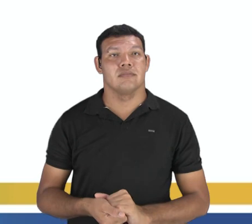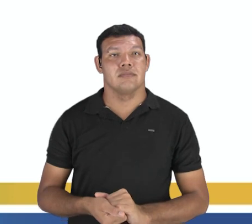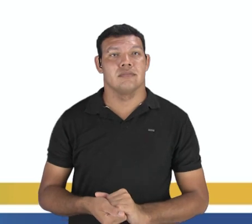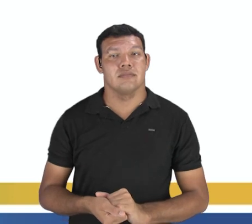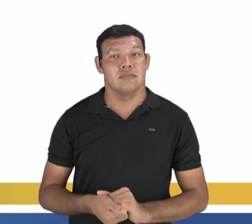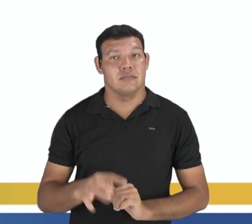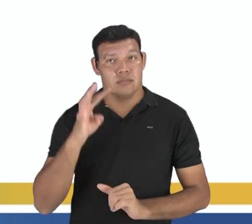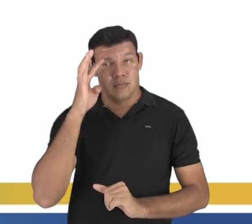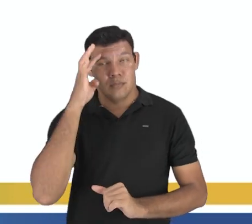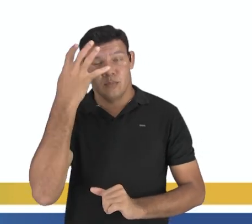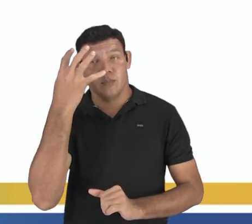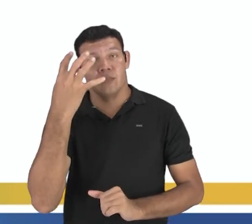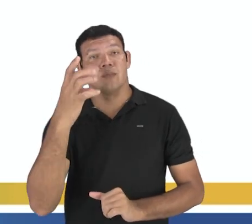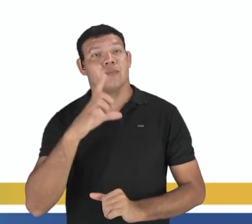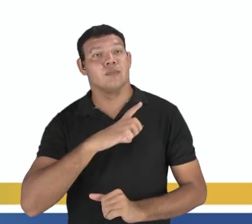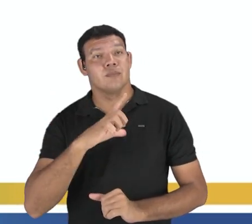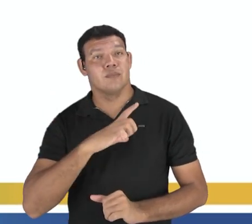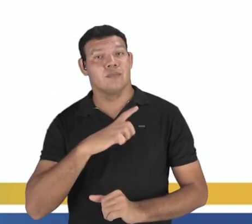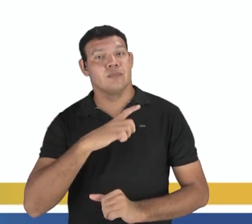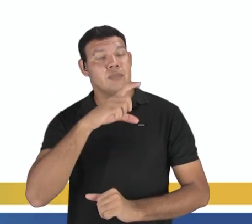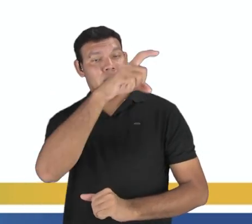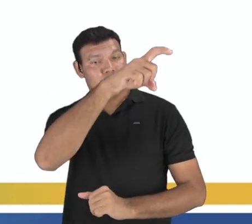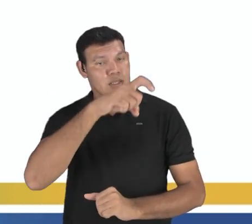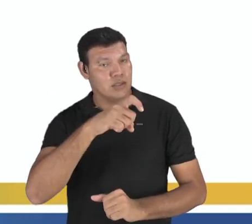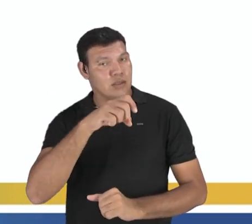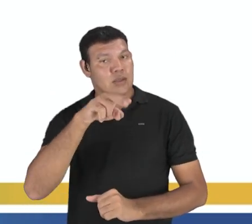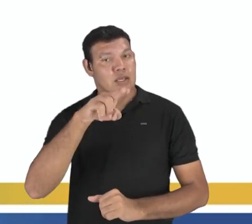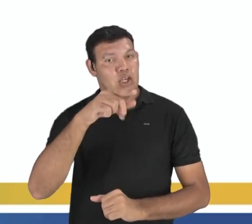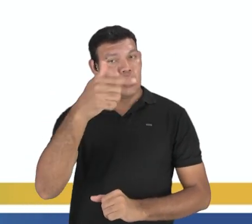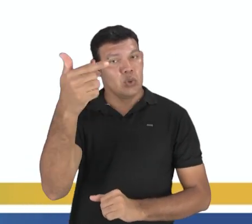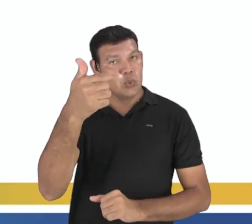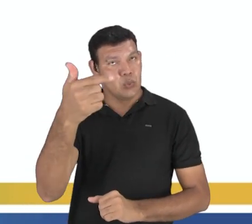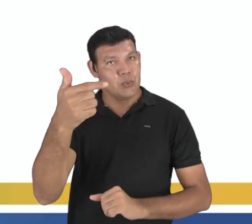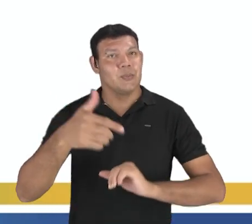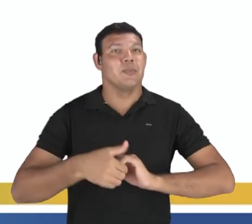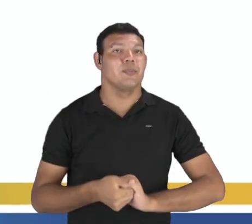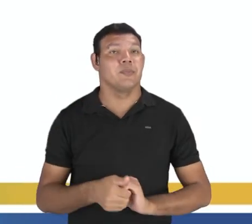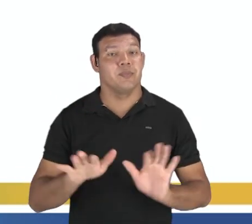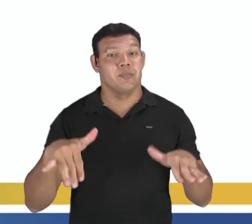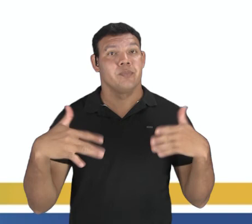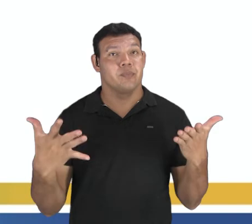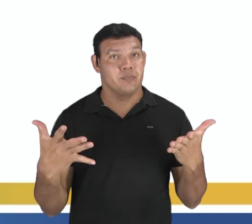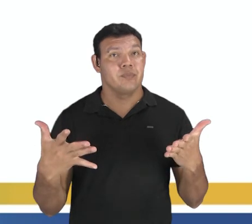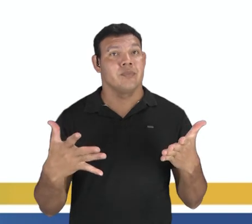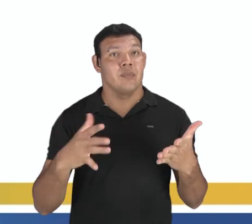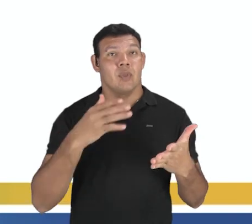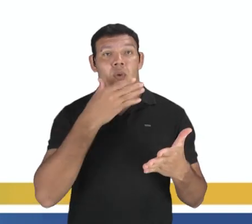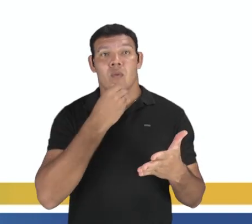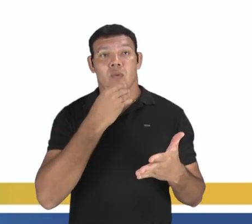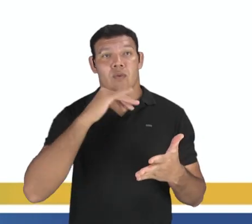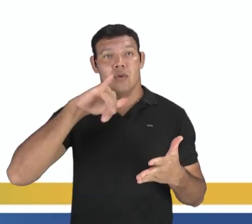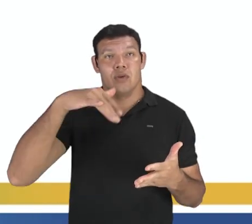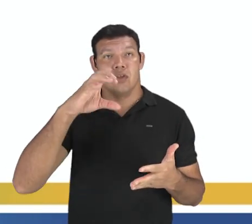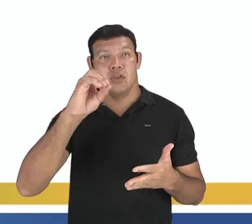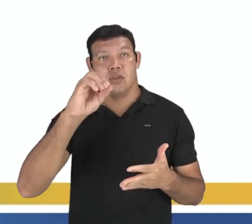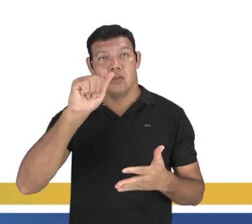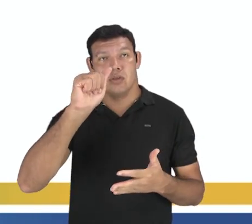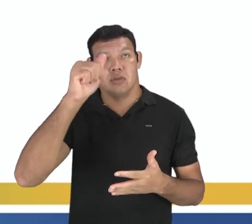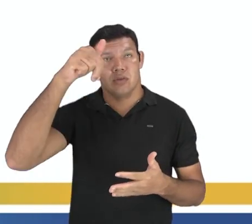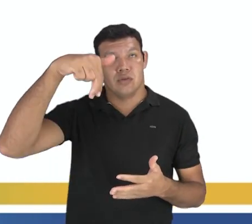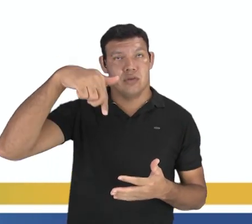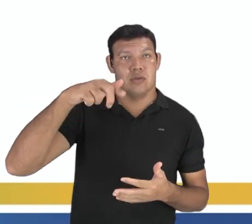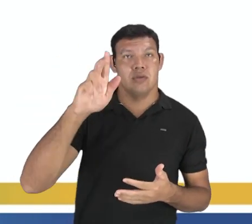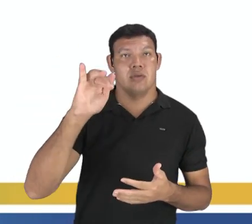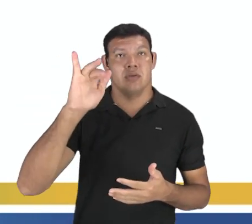vamos ter como resposta x igual a 22. Então, nesse caso, Joaquim acertou 22